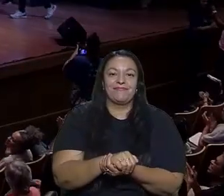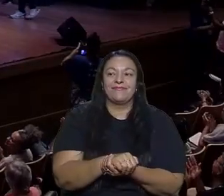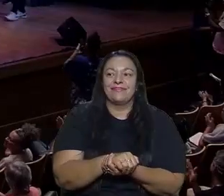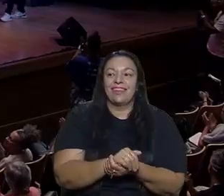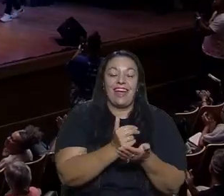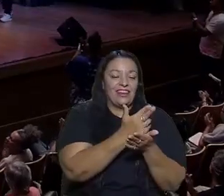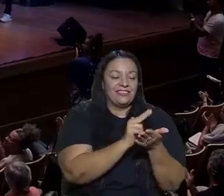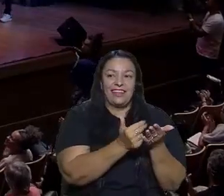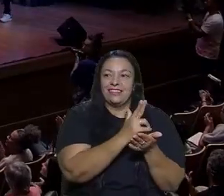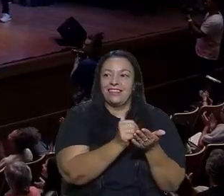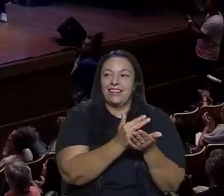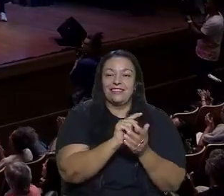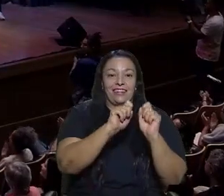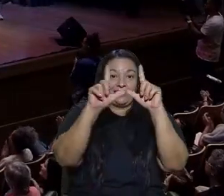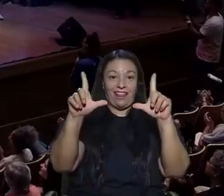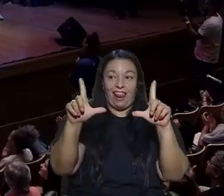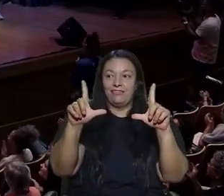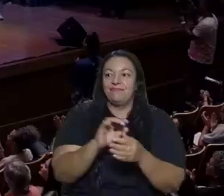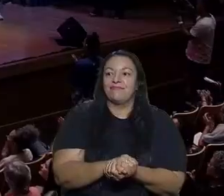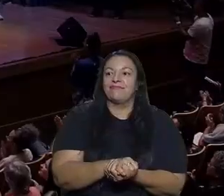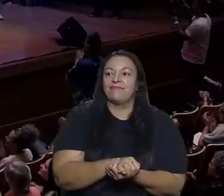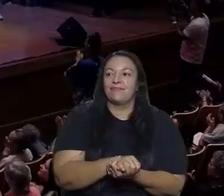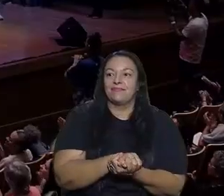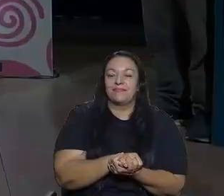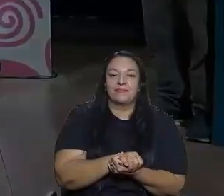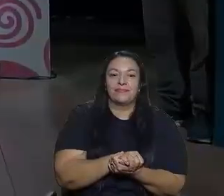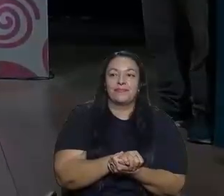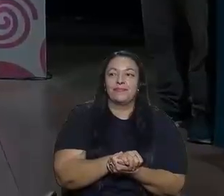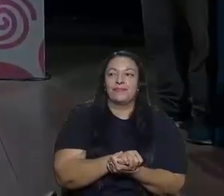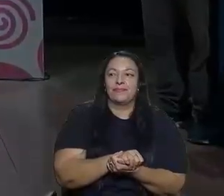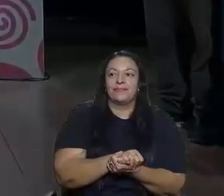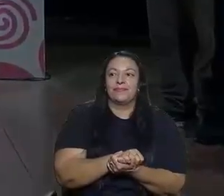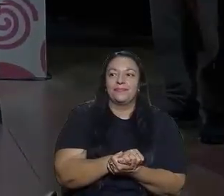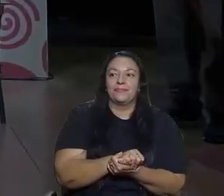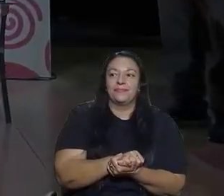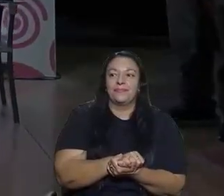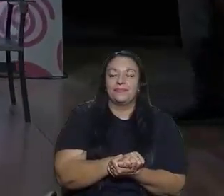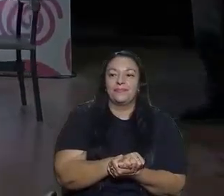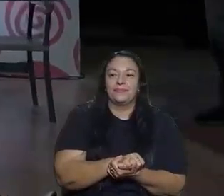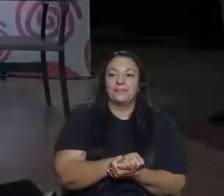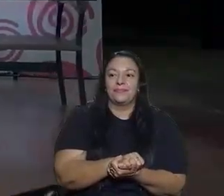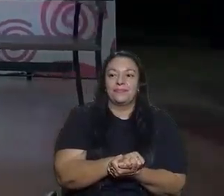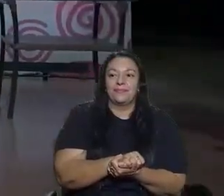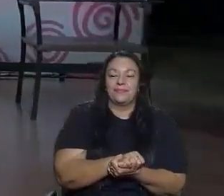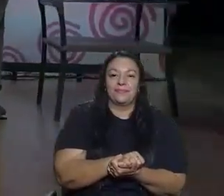O desenho dele está no telão? Sim? Sim.